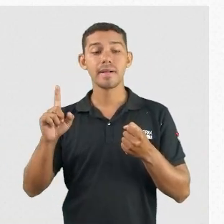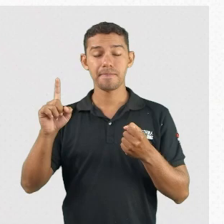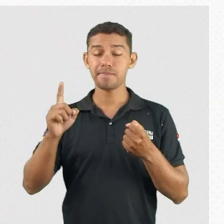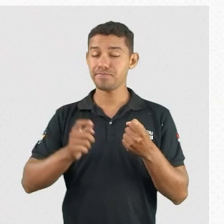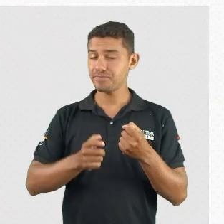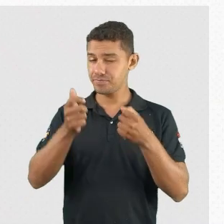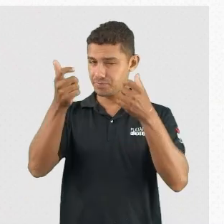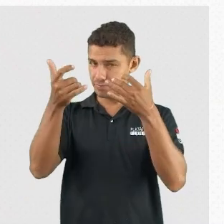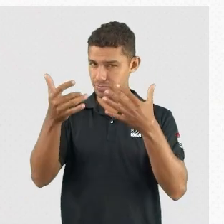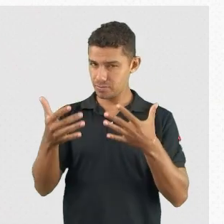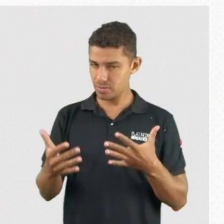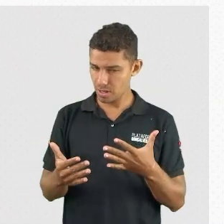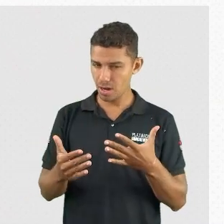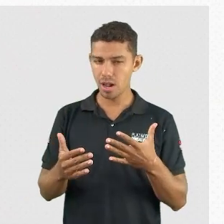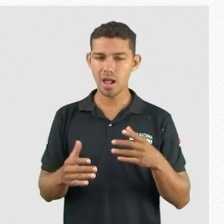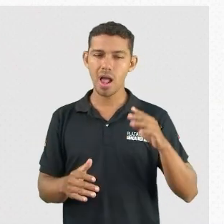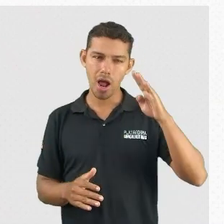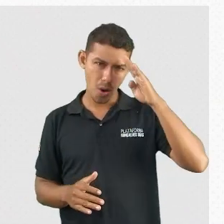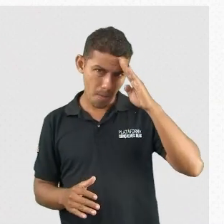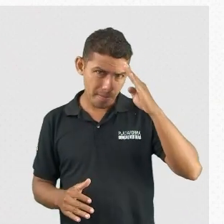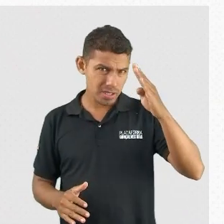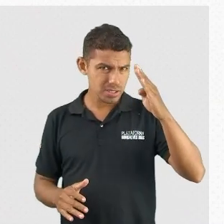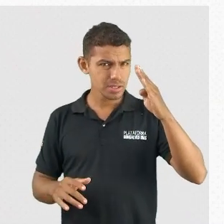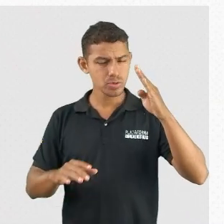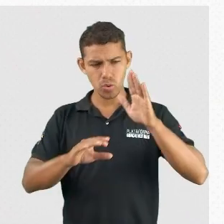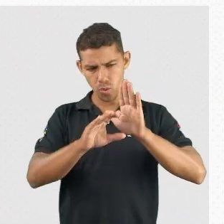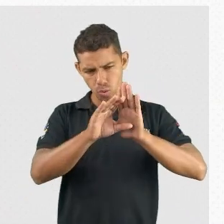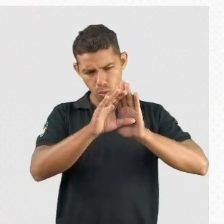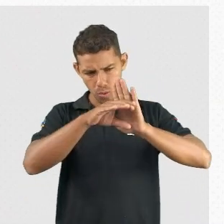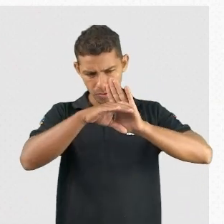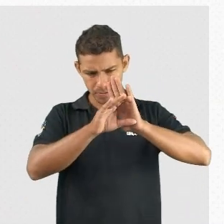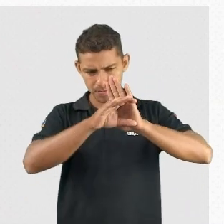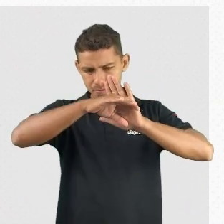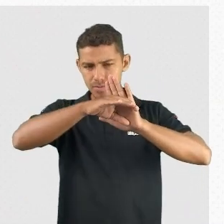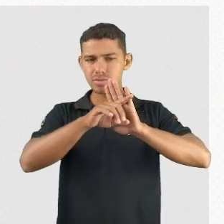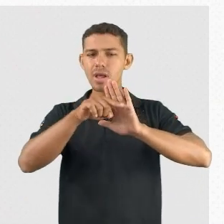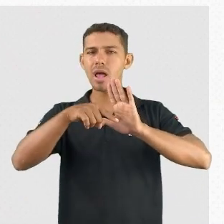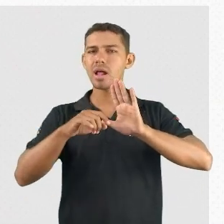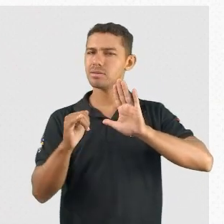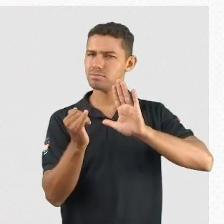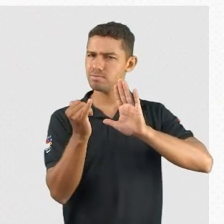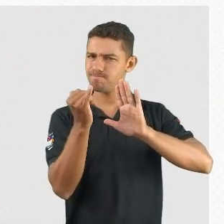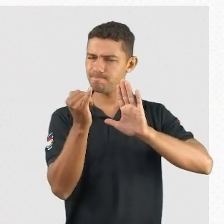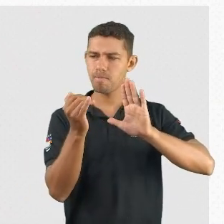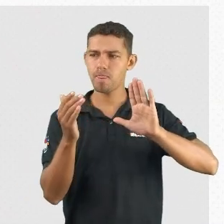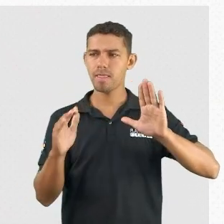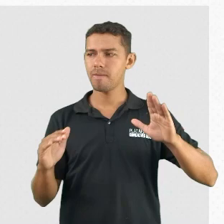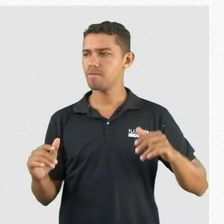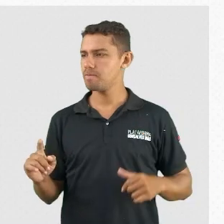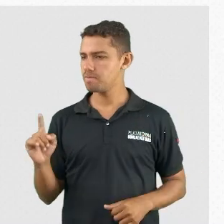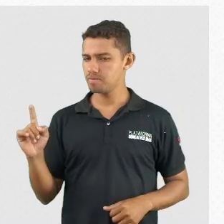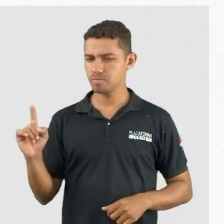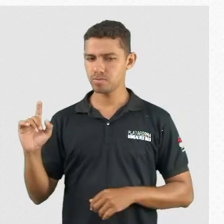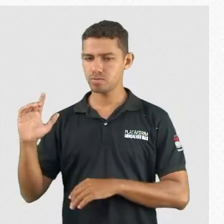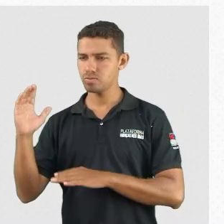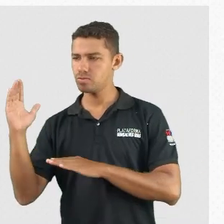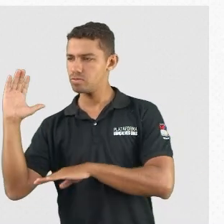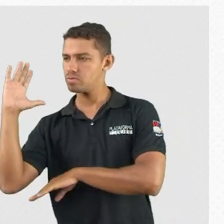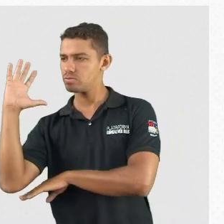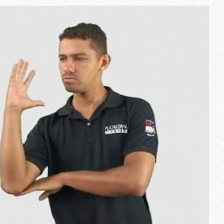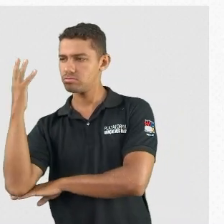Ou seja, é um conceito fundamental que vai buscar o equilíbrio entre